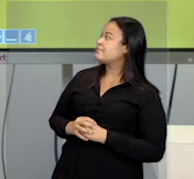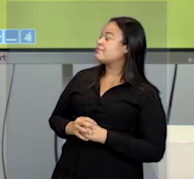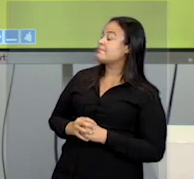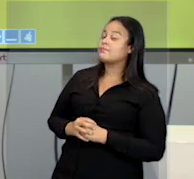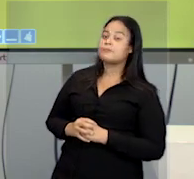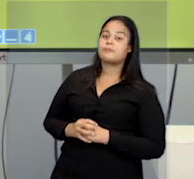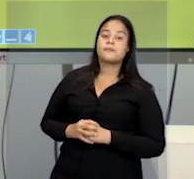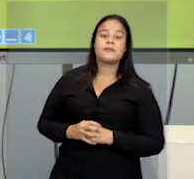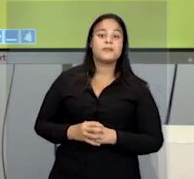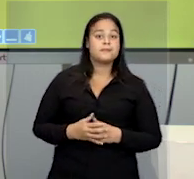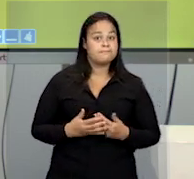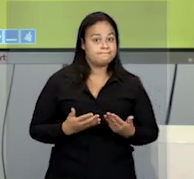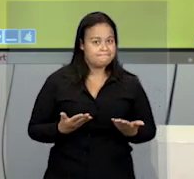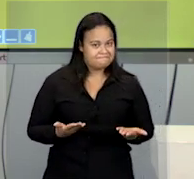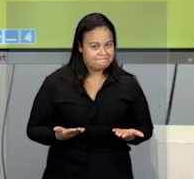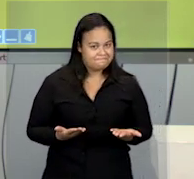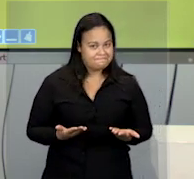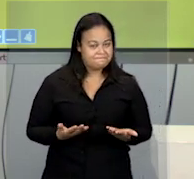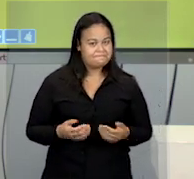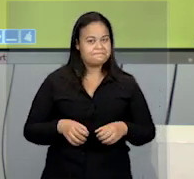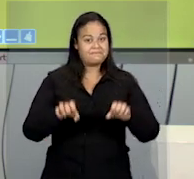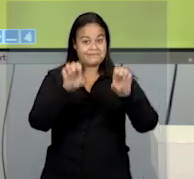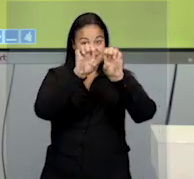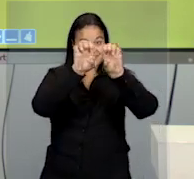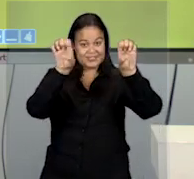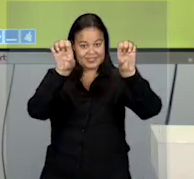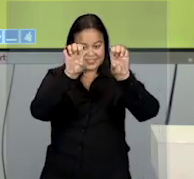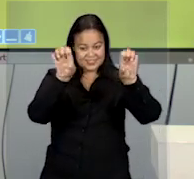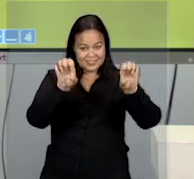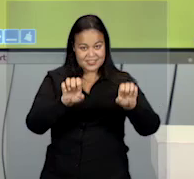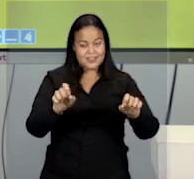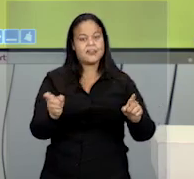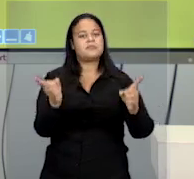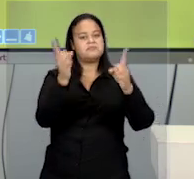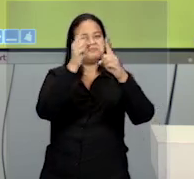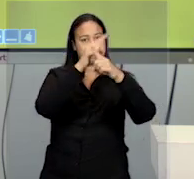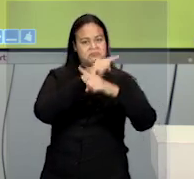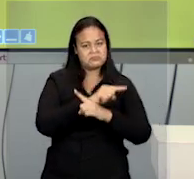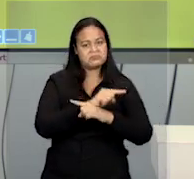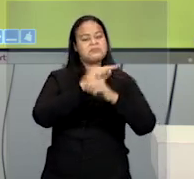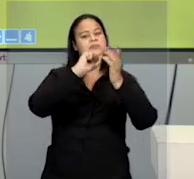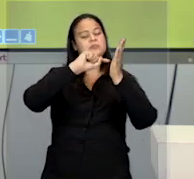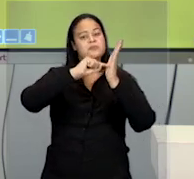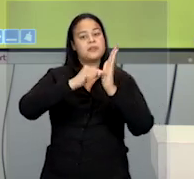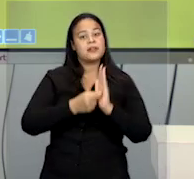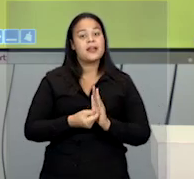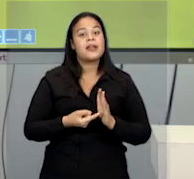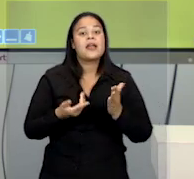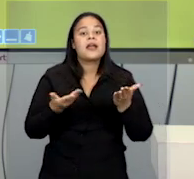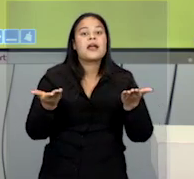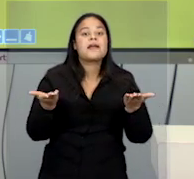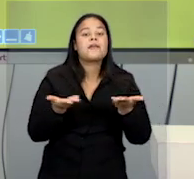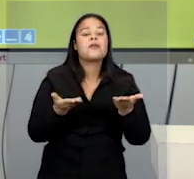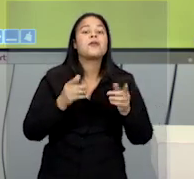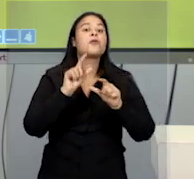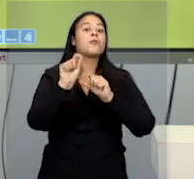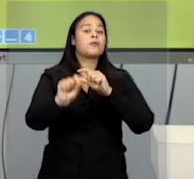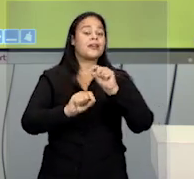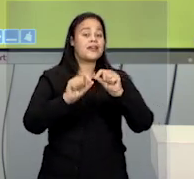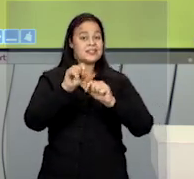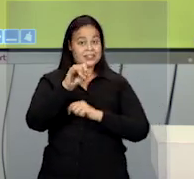Bom, fiz já todos, já inverti, já multipliquei. Agora, o que eu tenho que fazer? Se eu